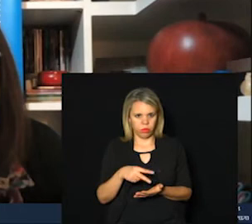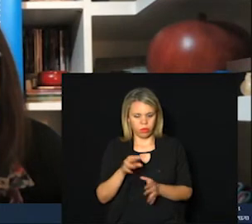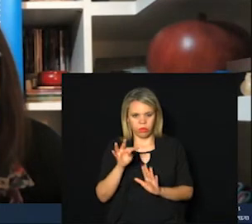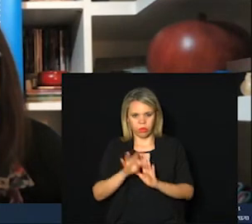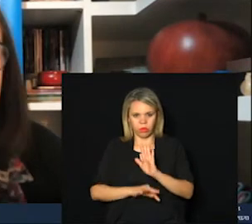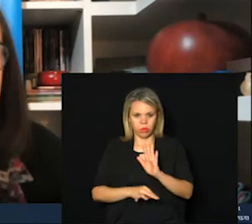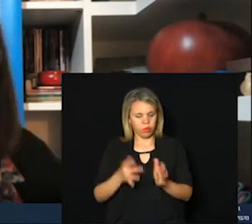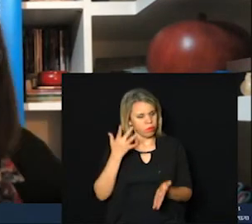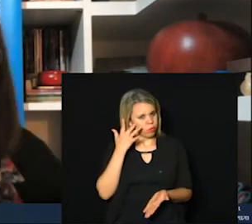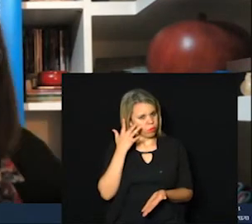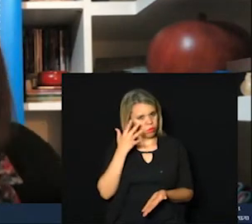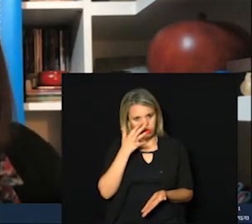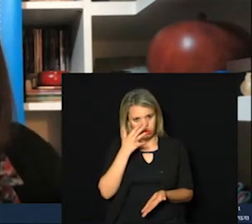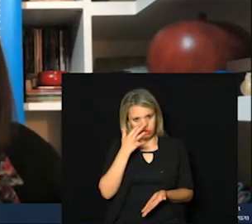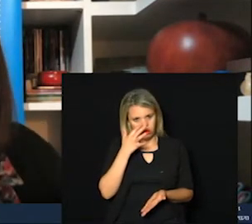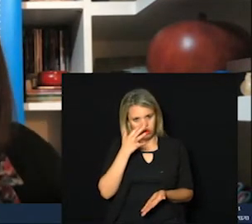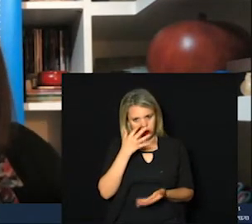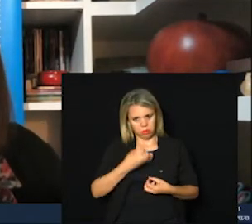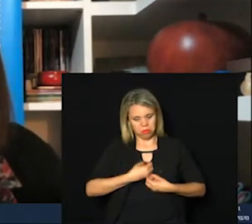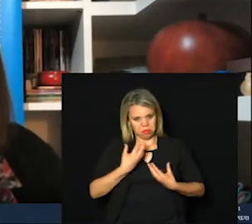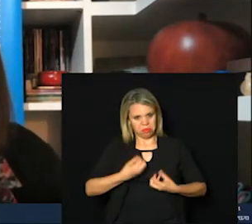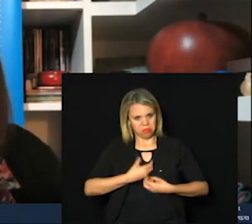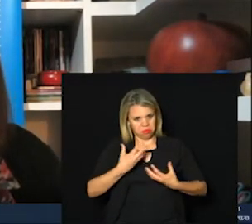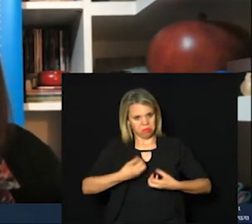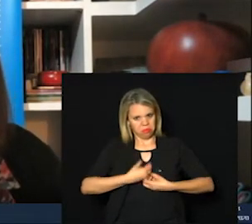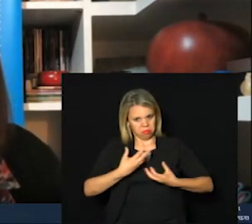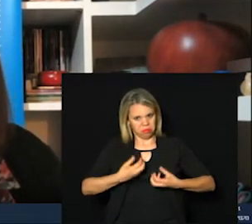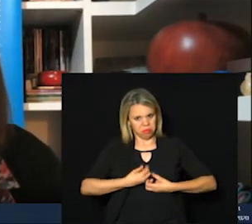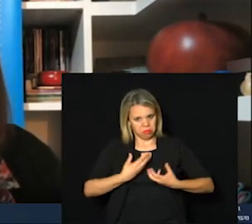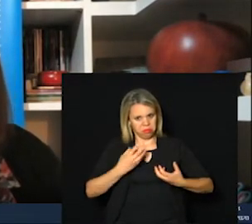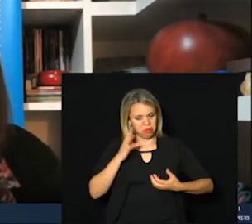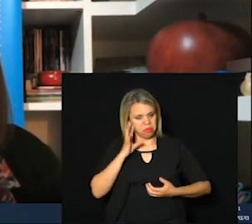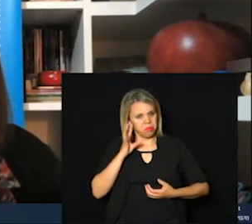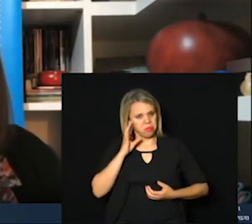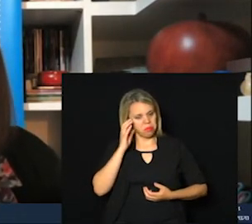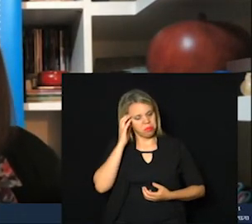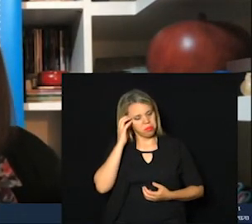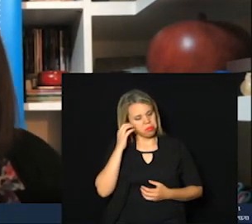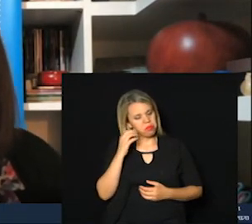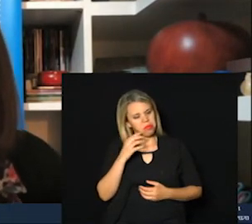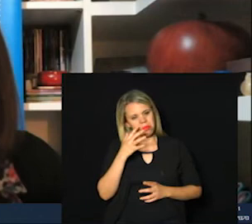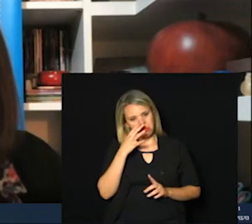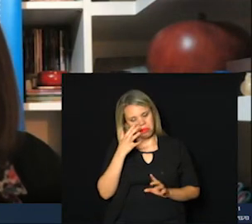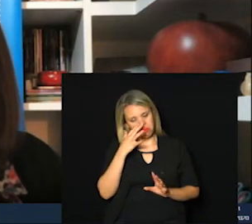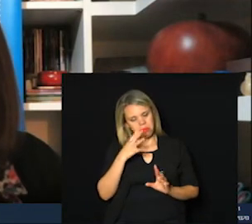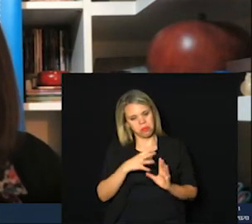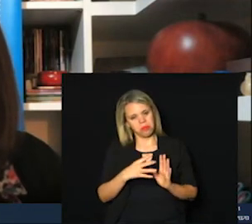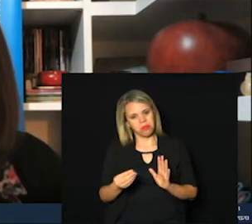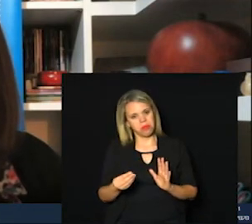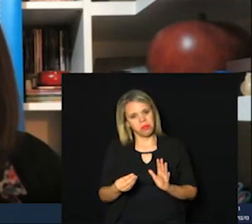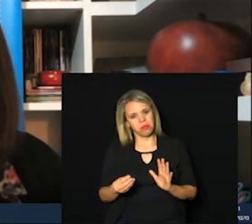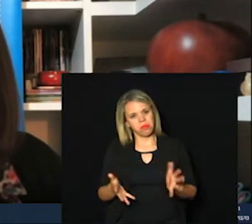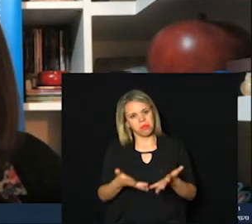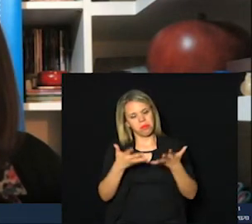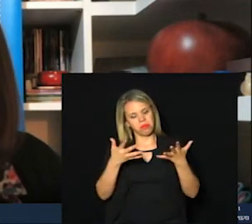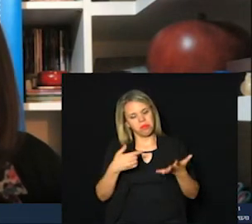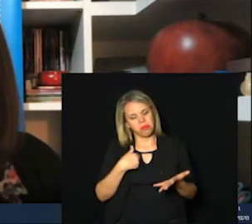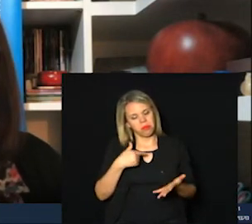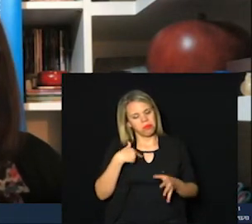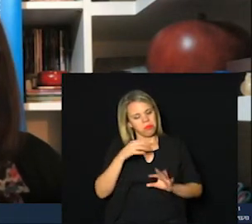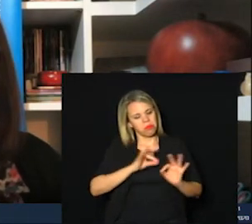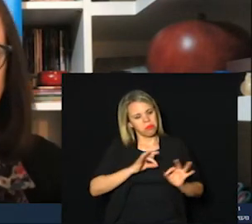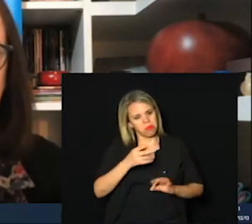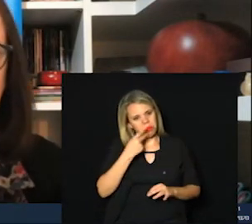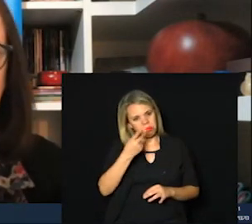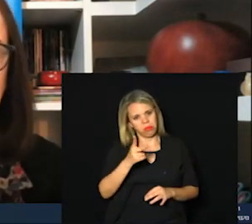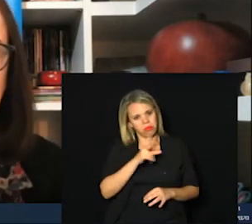eu achei extremamente poético e muito... me inspirou mesmo, de fato me inspirou. Quando eu estava me preparando para falar, eu